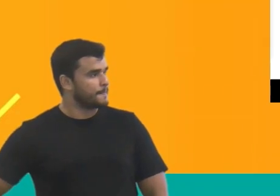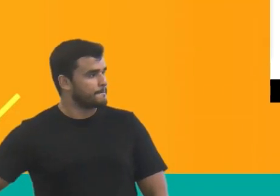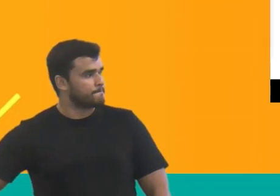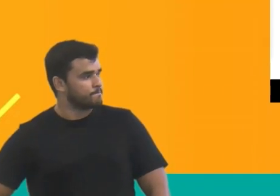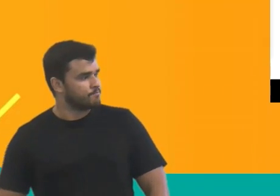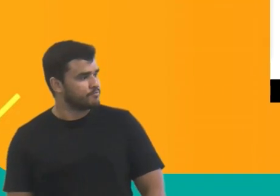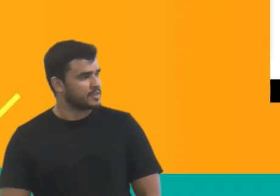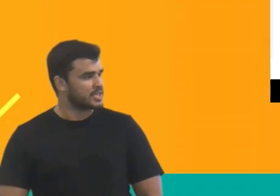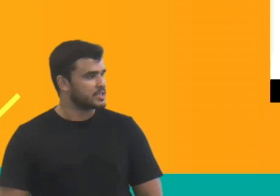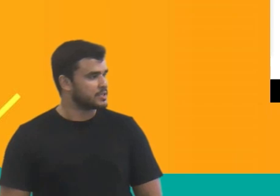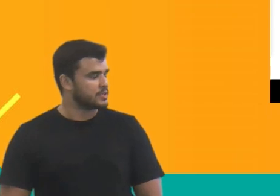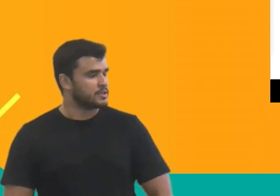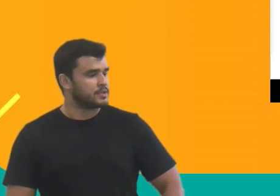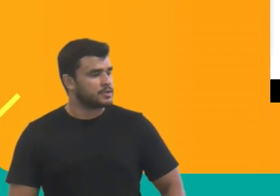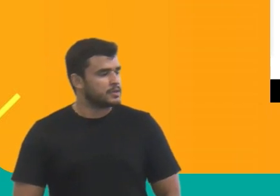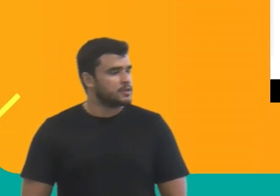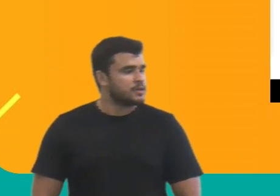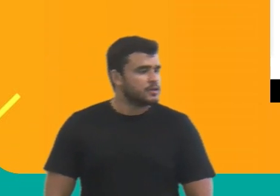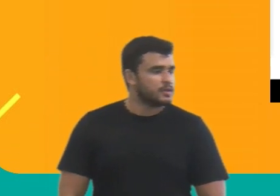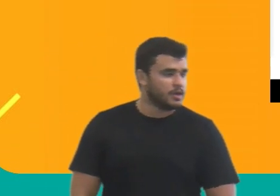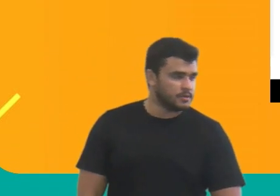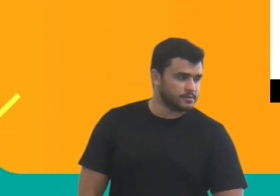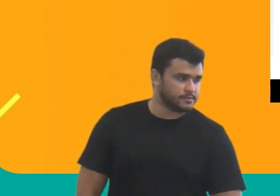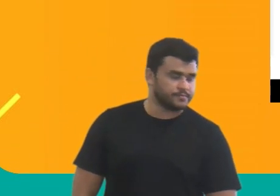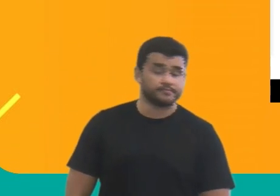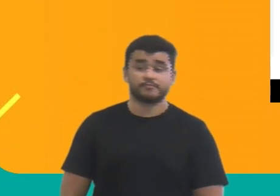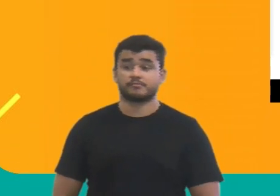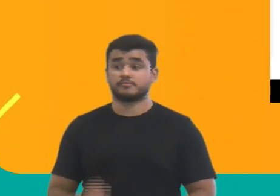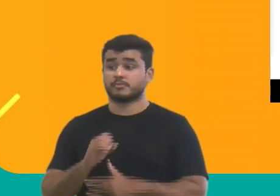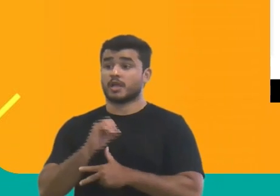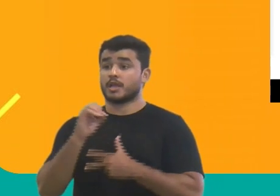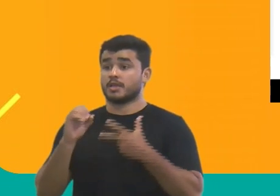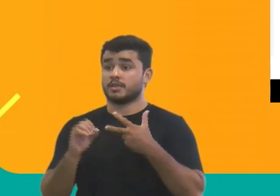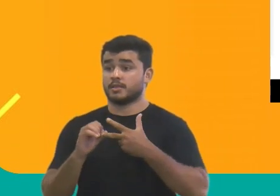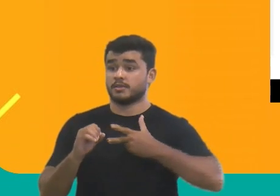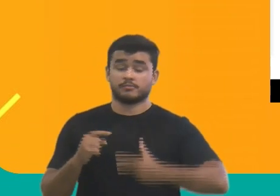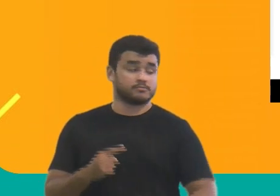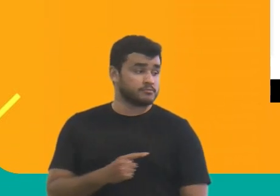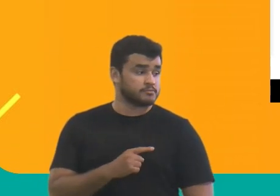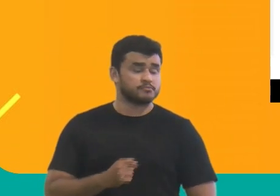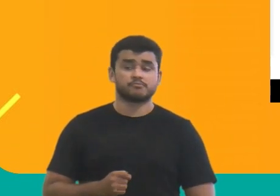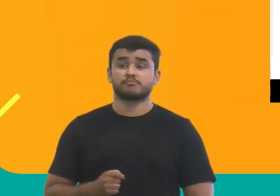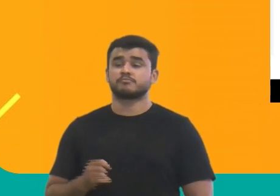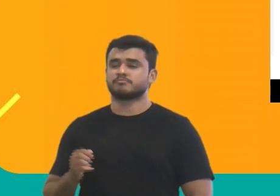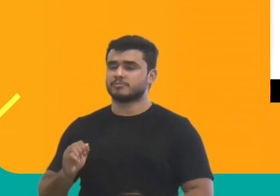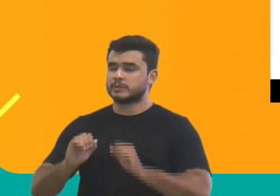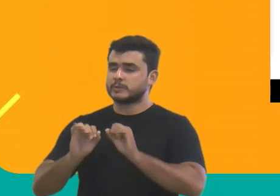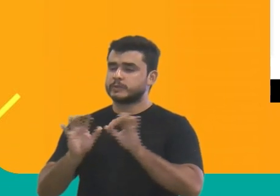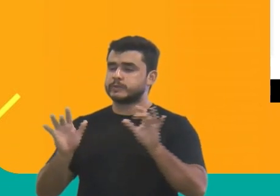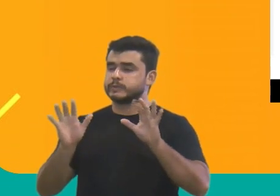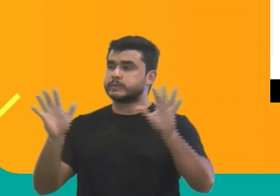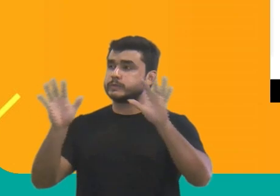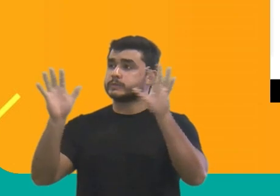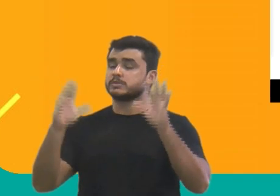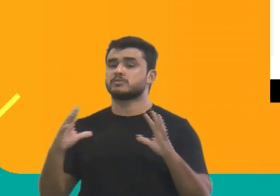Aí eu tenho aqui, né, Enem de 2019. A poluição radioativa compreende mais de 200